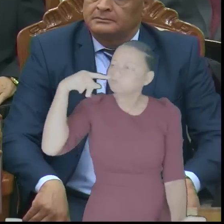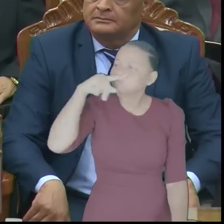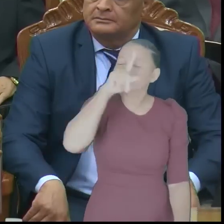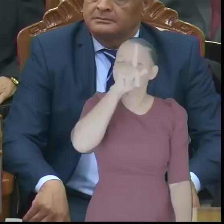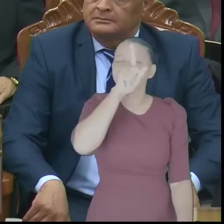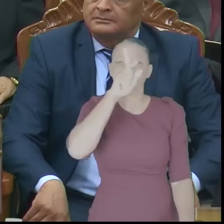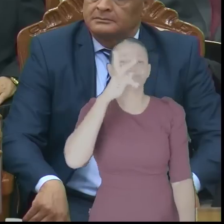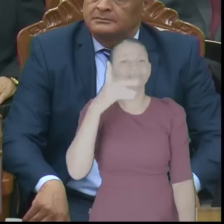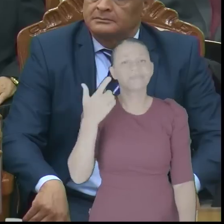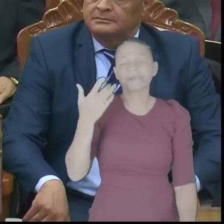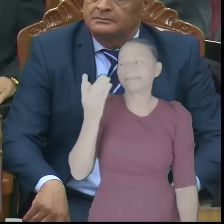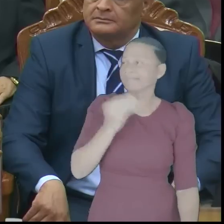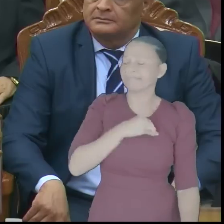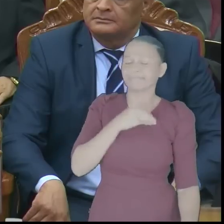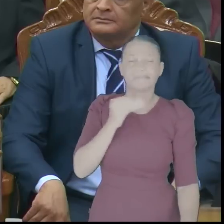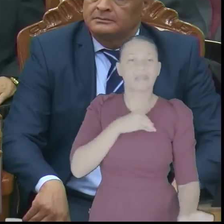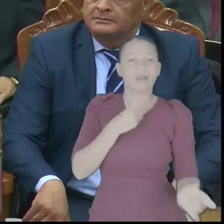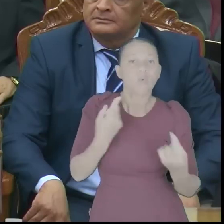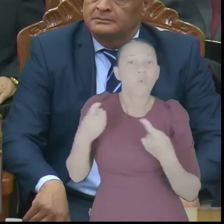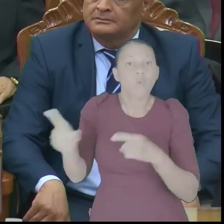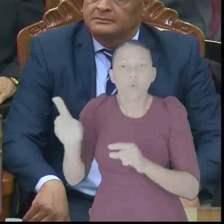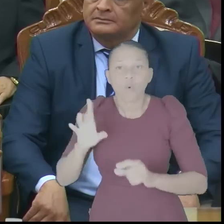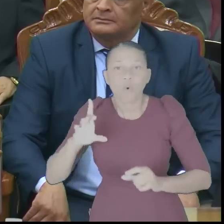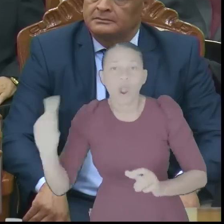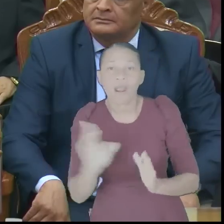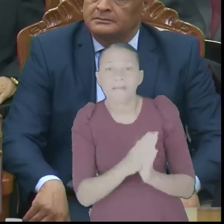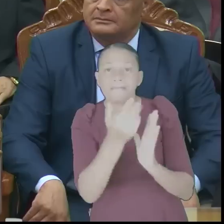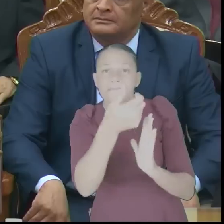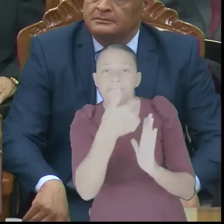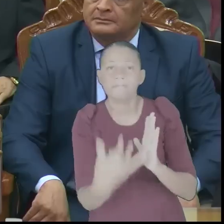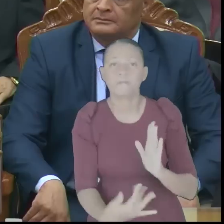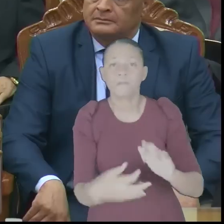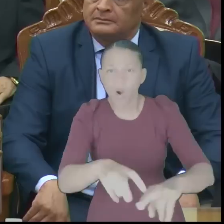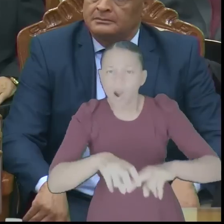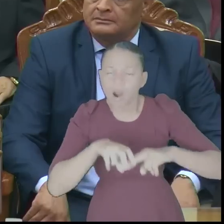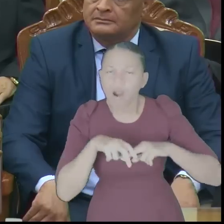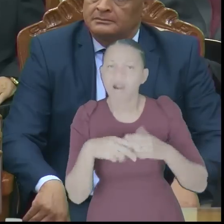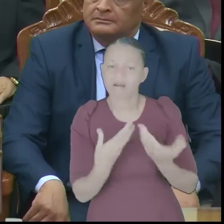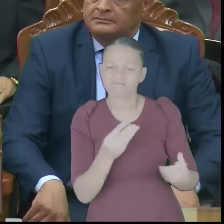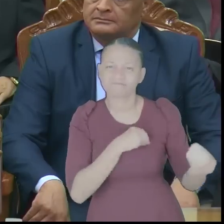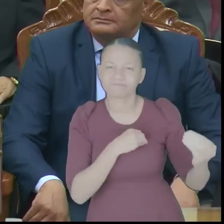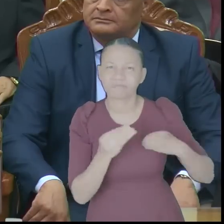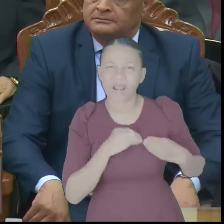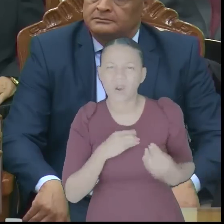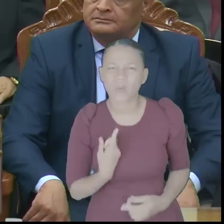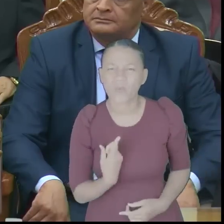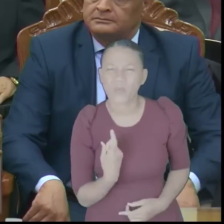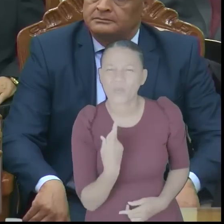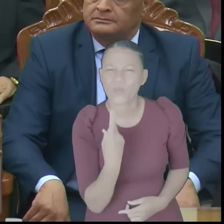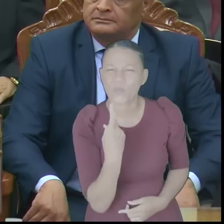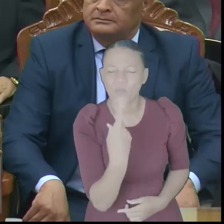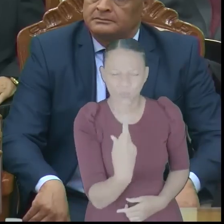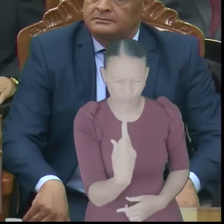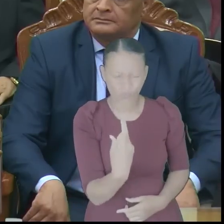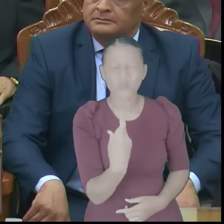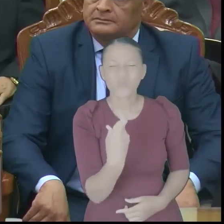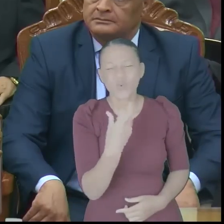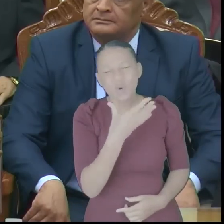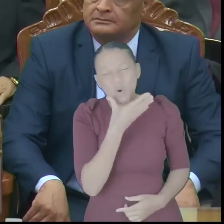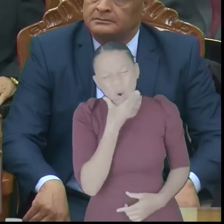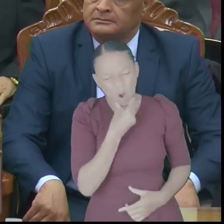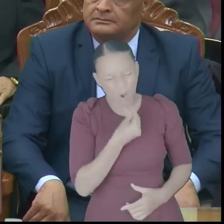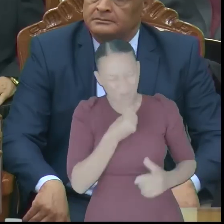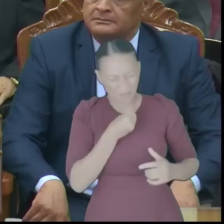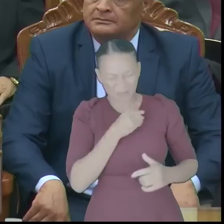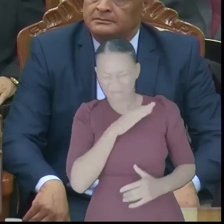divina e peca. E a Bíblia diz que pelo pecado de um homem, a morte entrou no